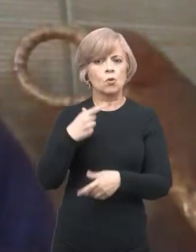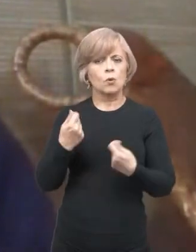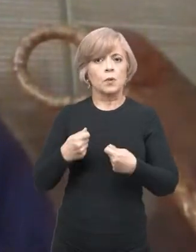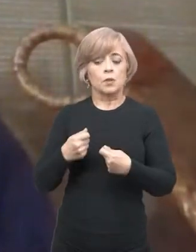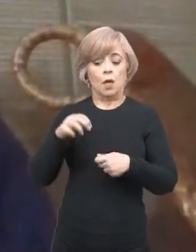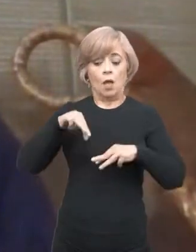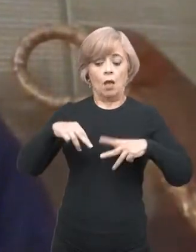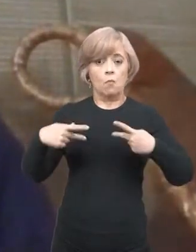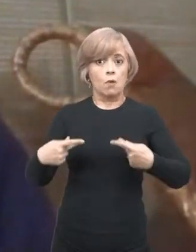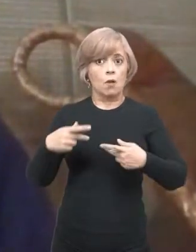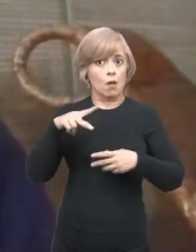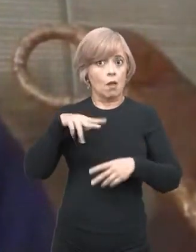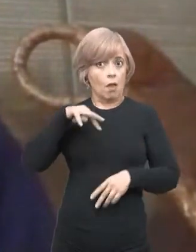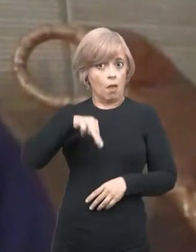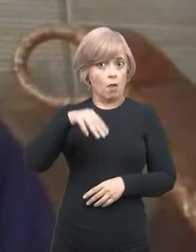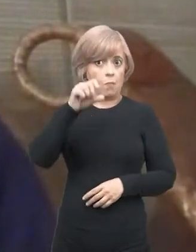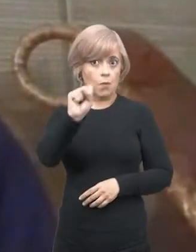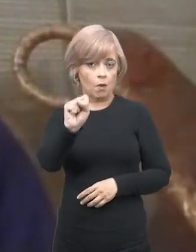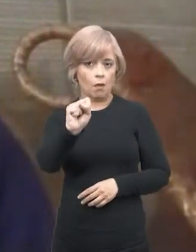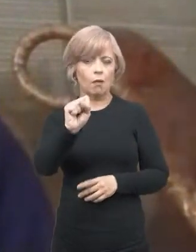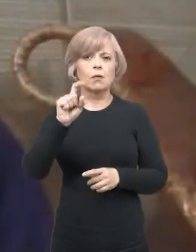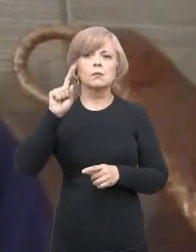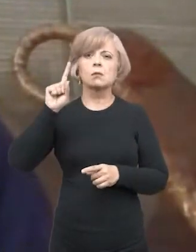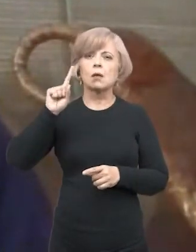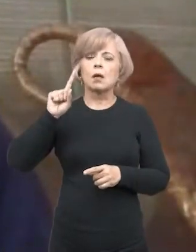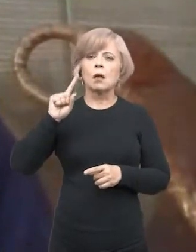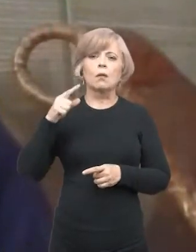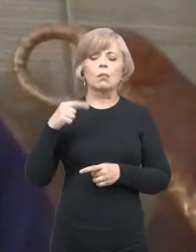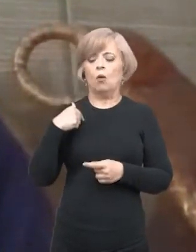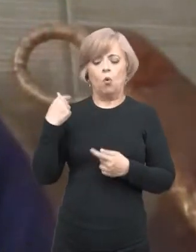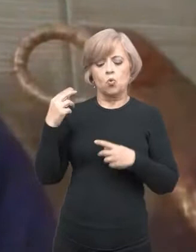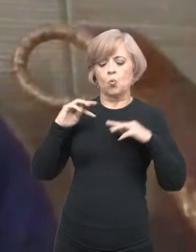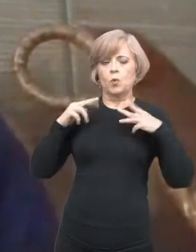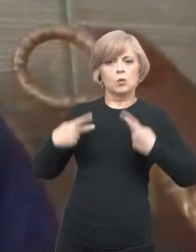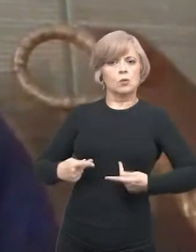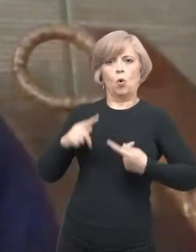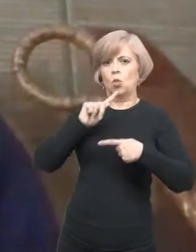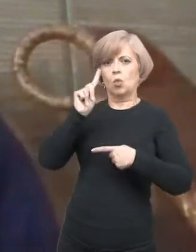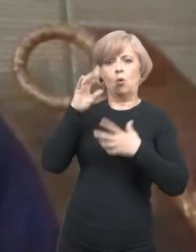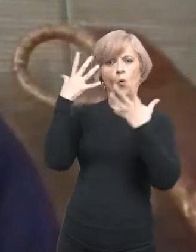não foi acolhido pelo Tribunal de Justiça, pelo exame